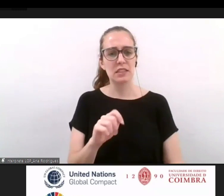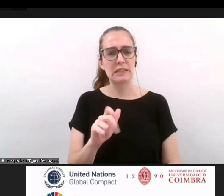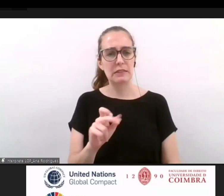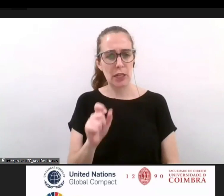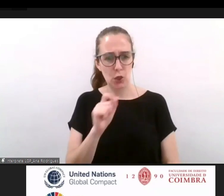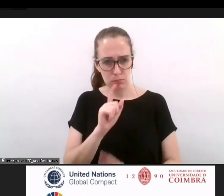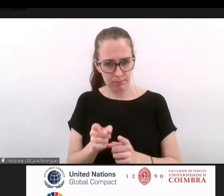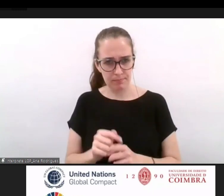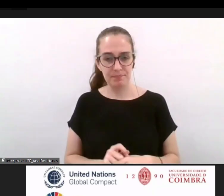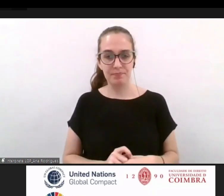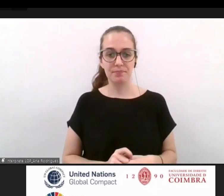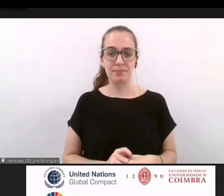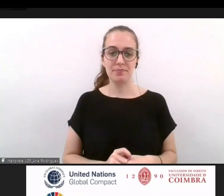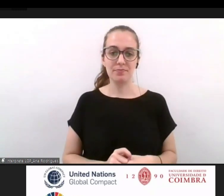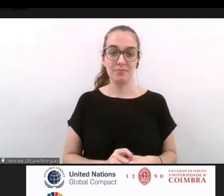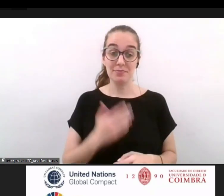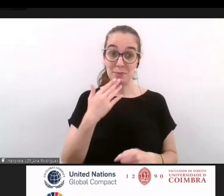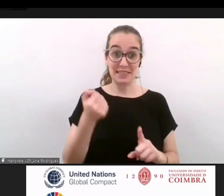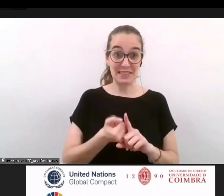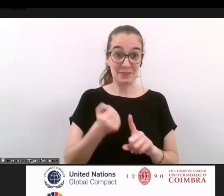Obrigada pela pergunta desafiante.